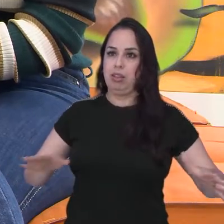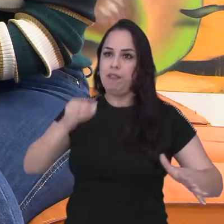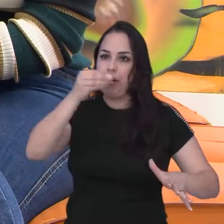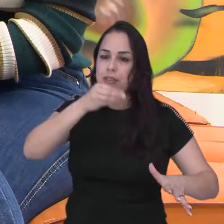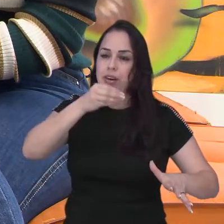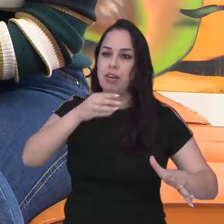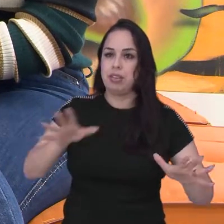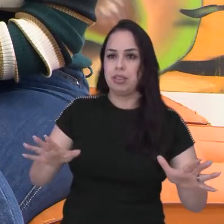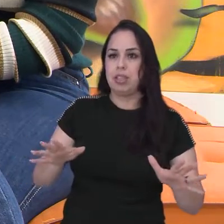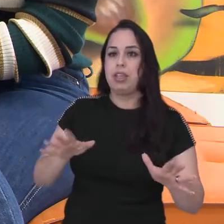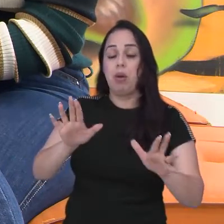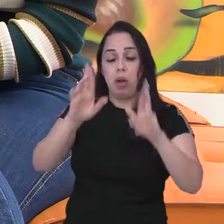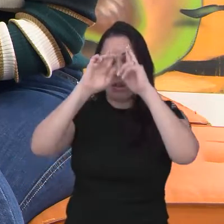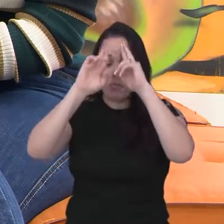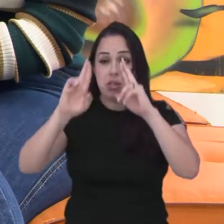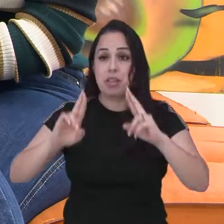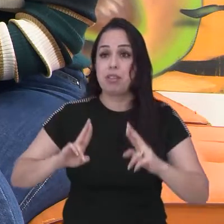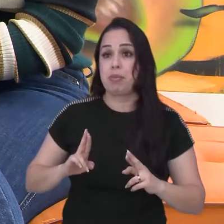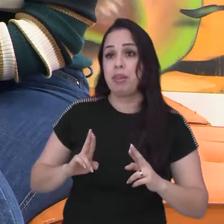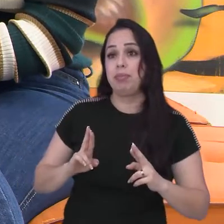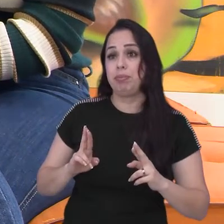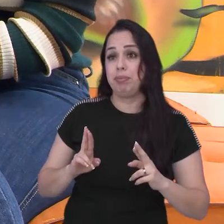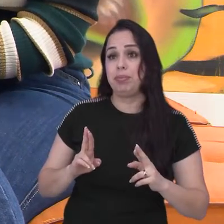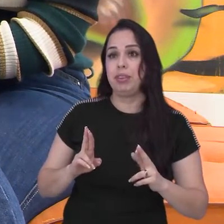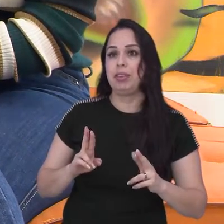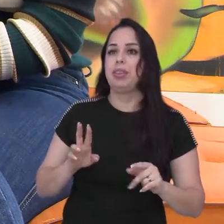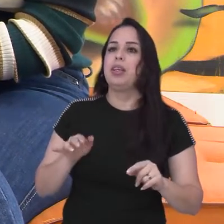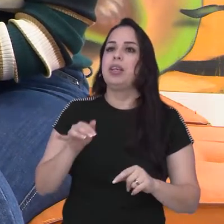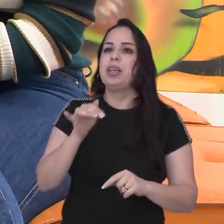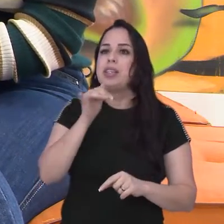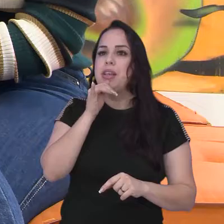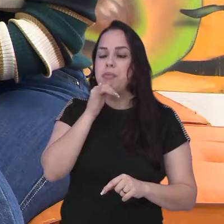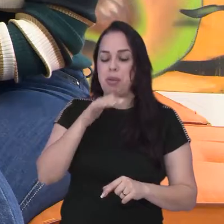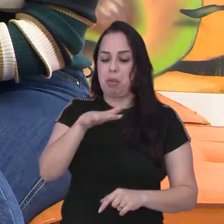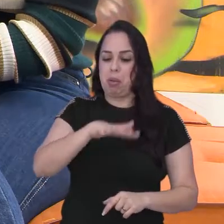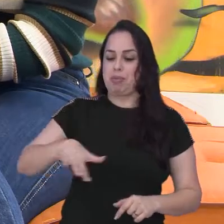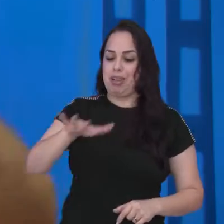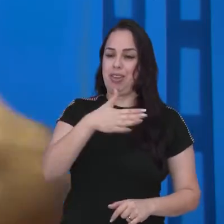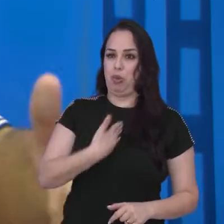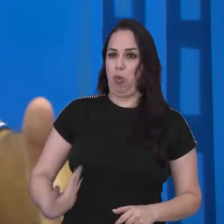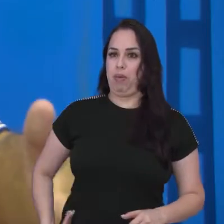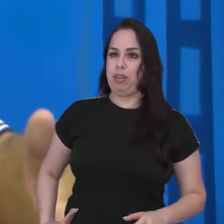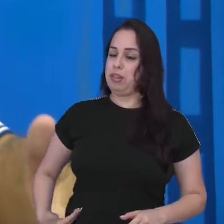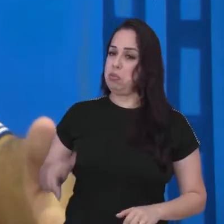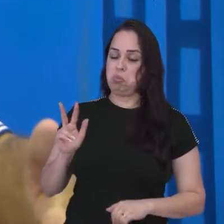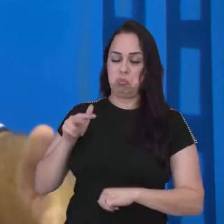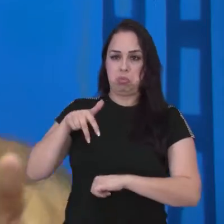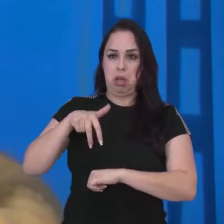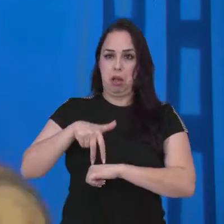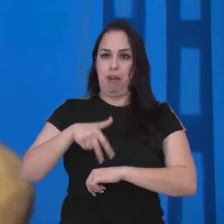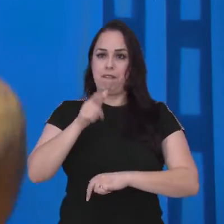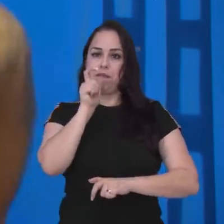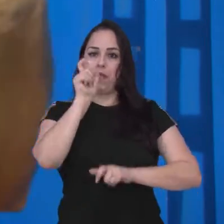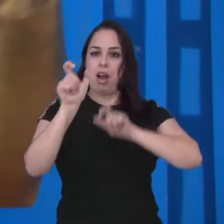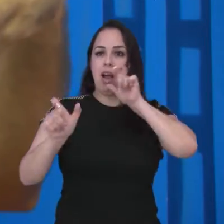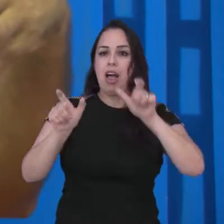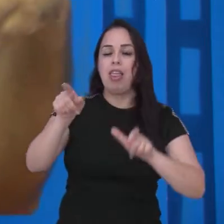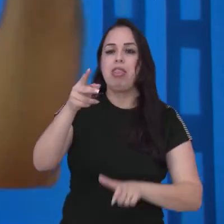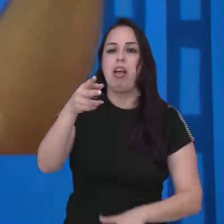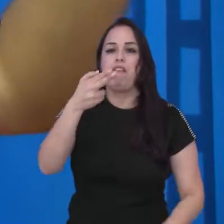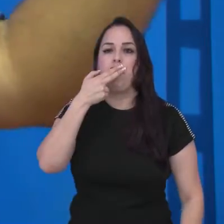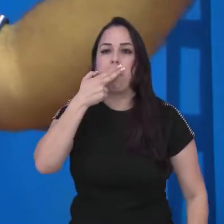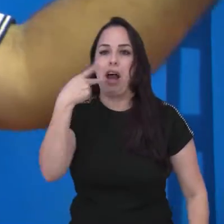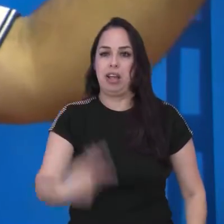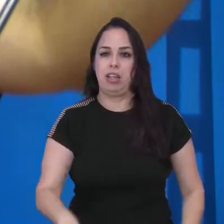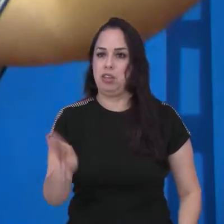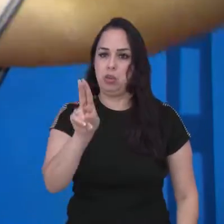queiram, pra você ter uma ideia, naquele ambiente eles respeitam, né? Então, olha, um espaço público que você pode fazer o que quiser, mas se a gente falava